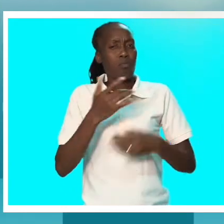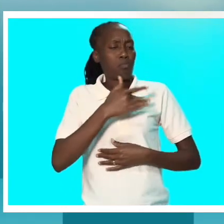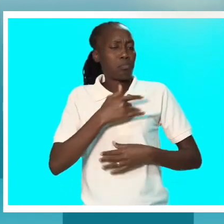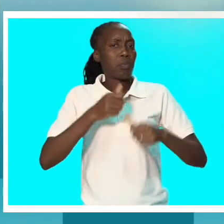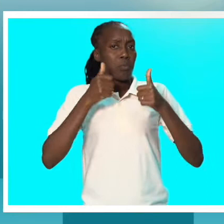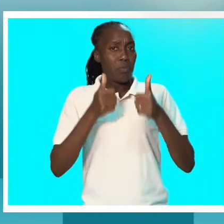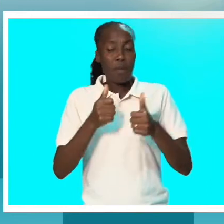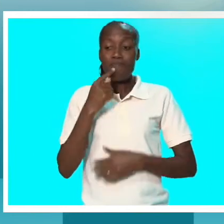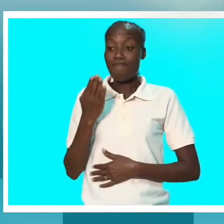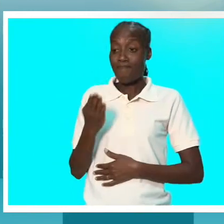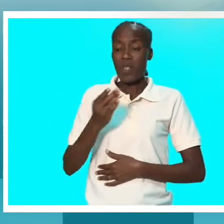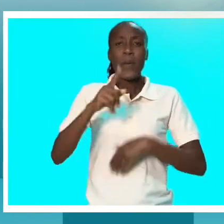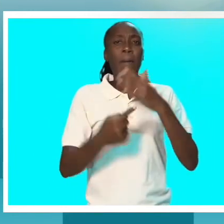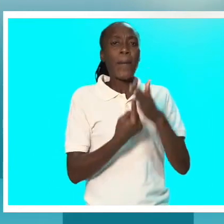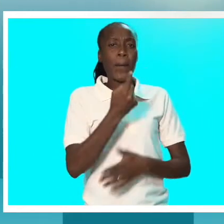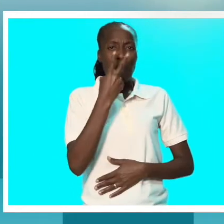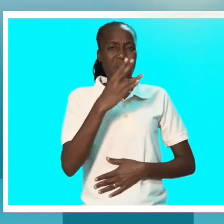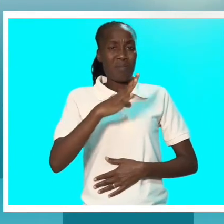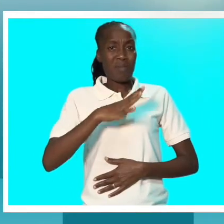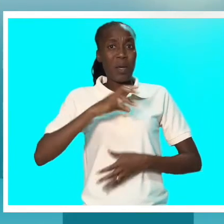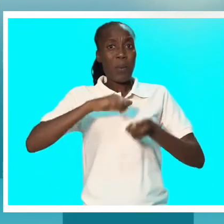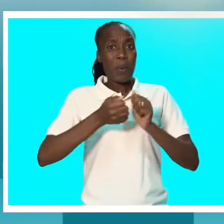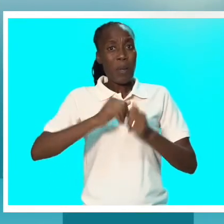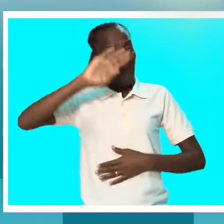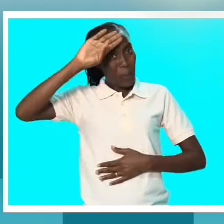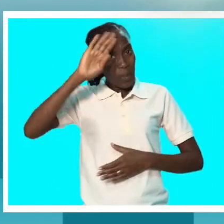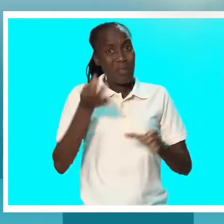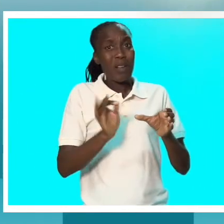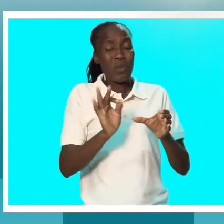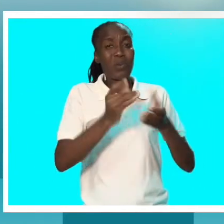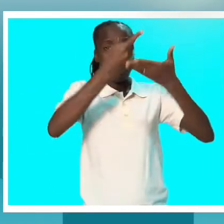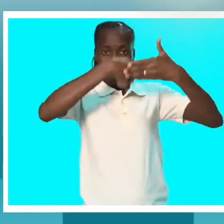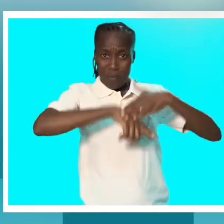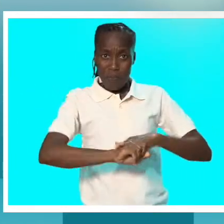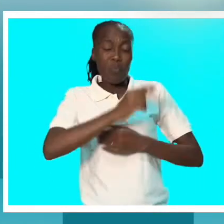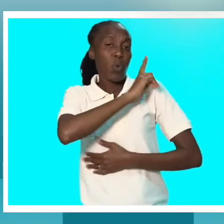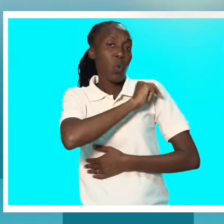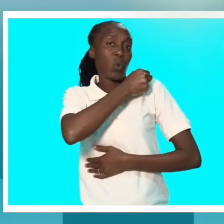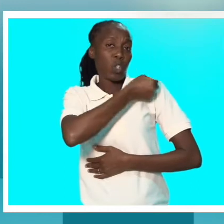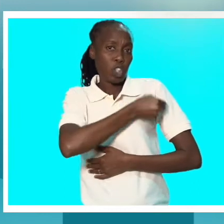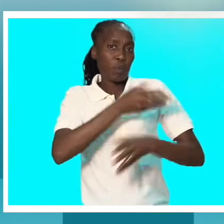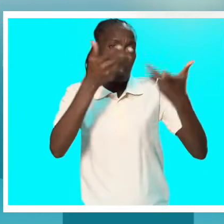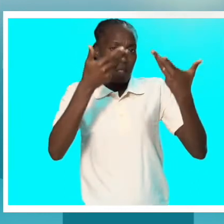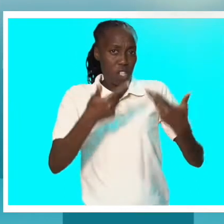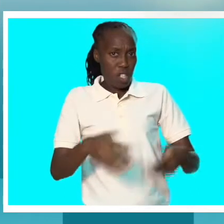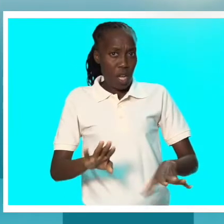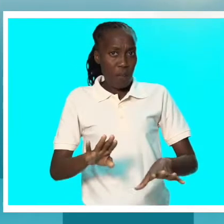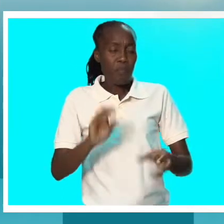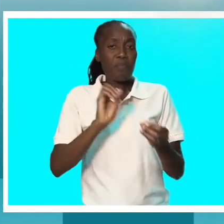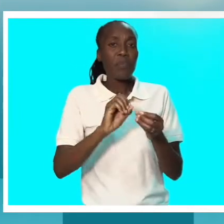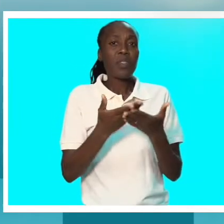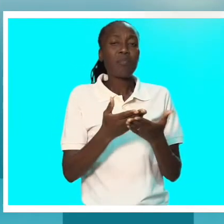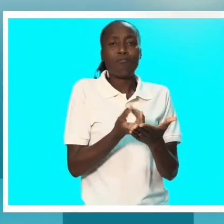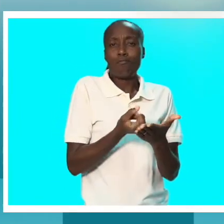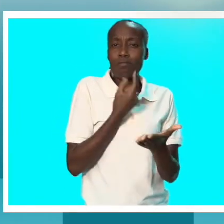saúde, estamos entendendo bem. Estou amputando a diabetes, não está despertando. Quando soube que tinha